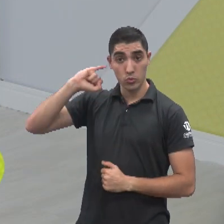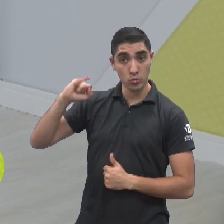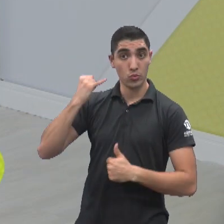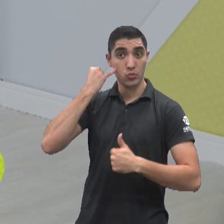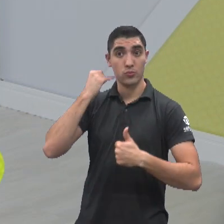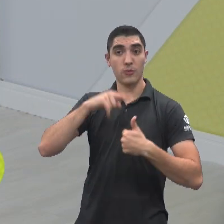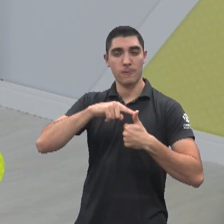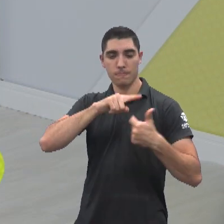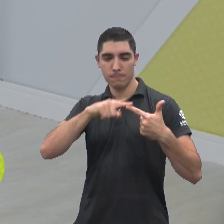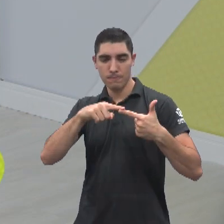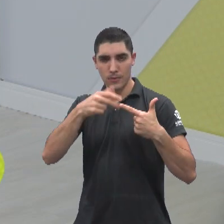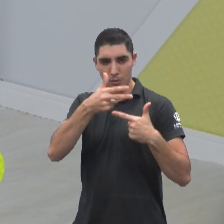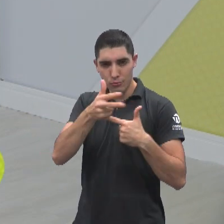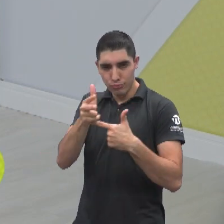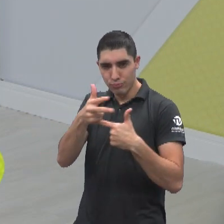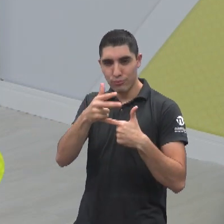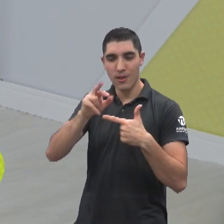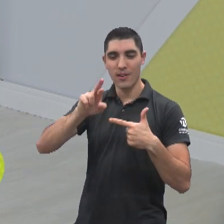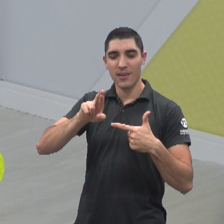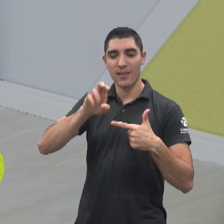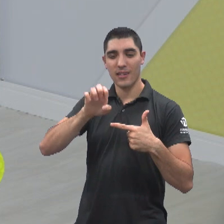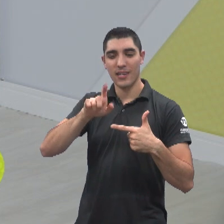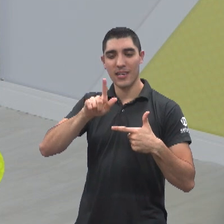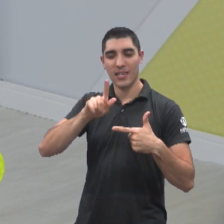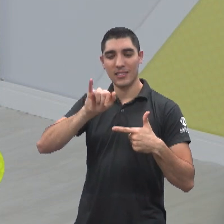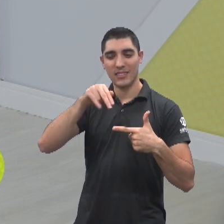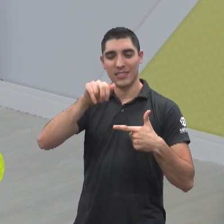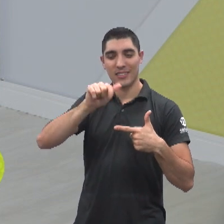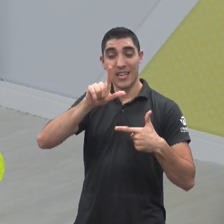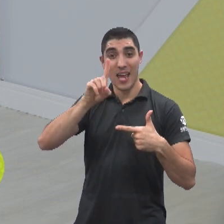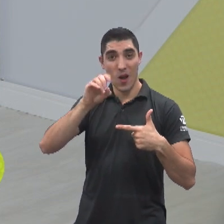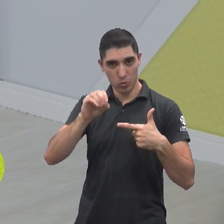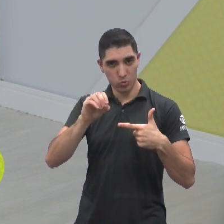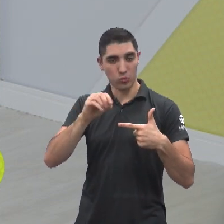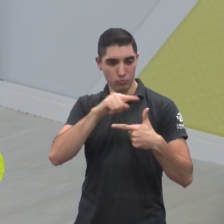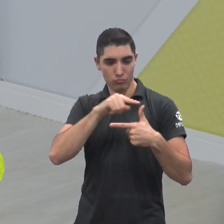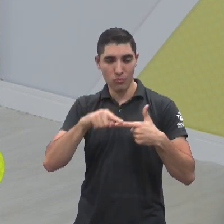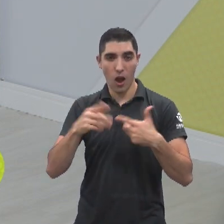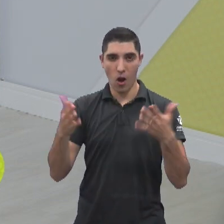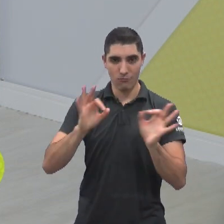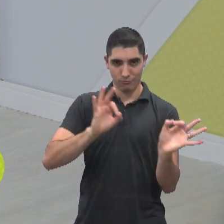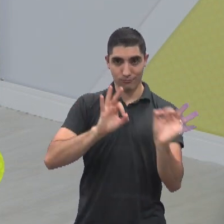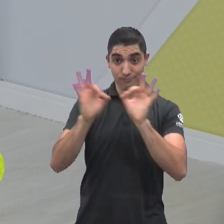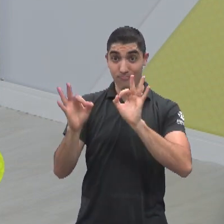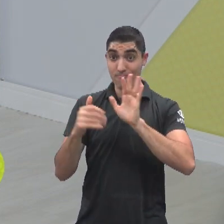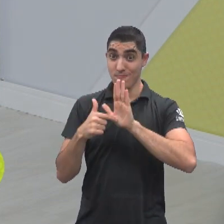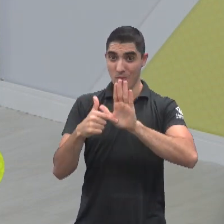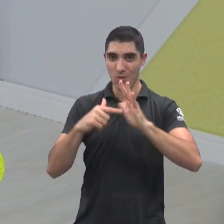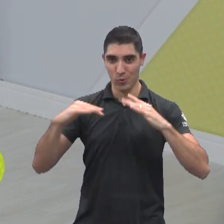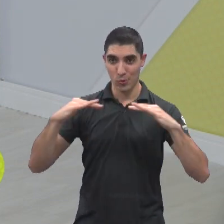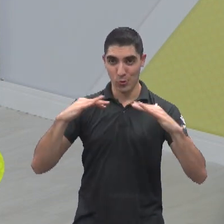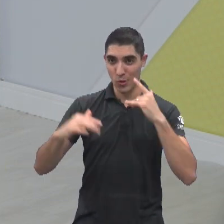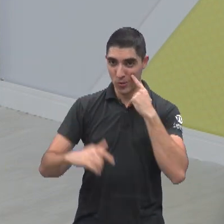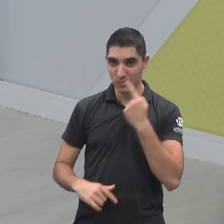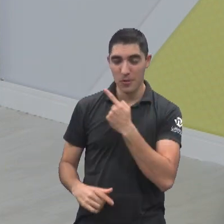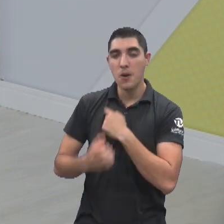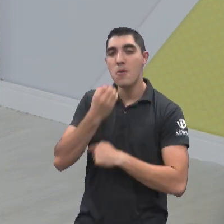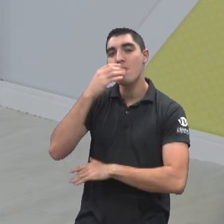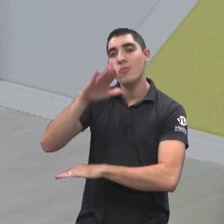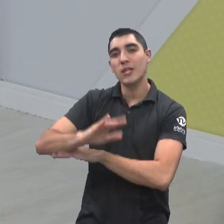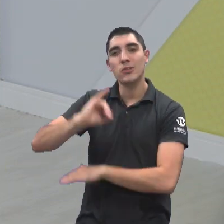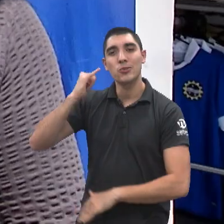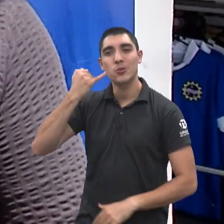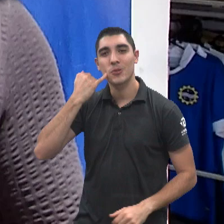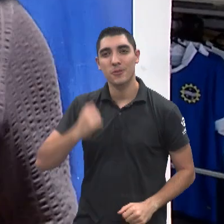Oliveira, com o seu brinquedo, eles chegam agora aqui no Hora do Esporte para trazer mais informações. Diz aí, João, boa tarde. Tudo